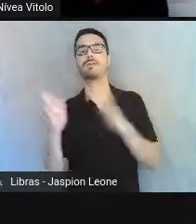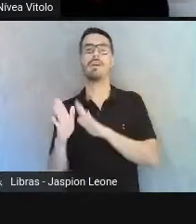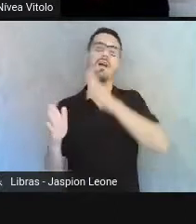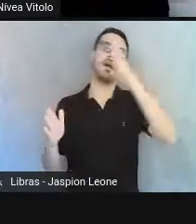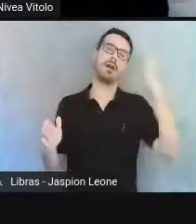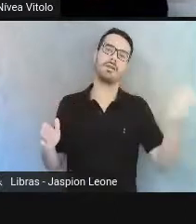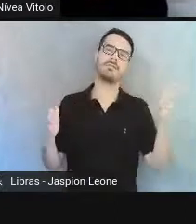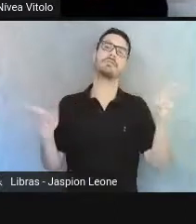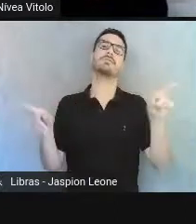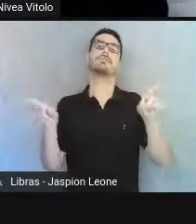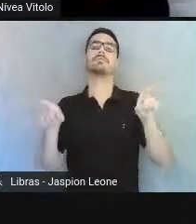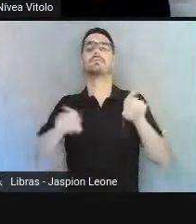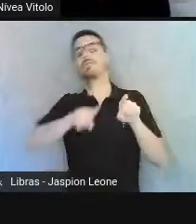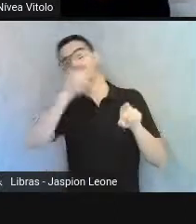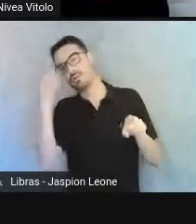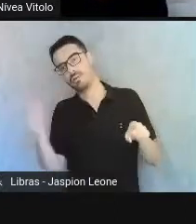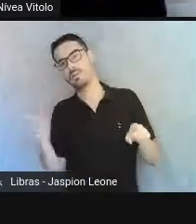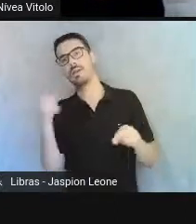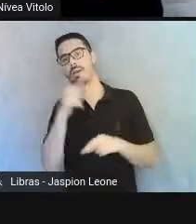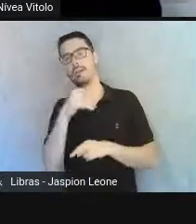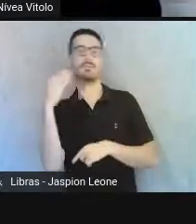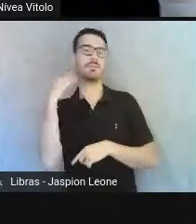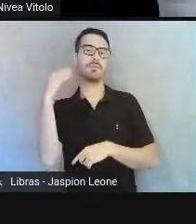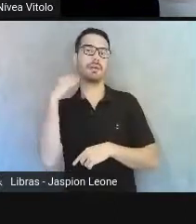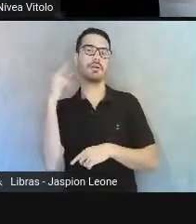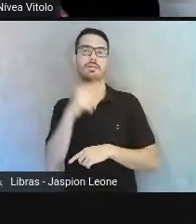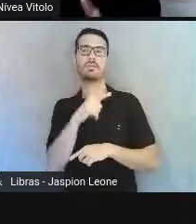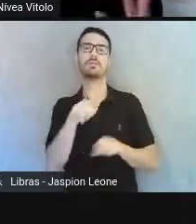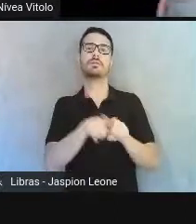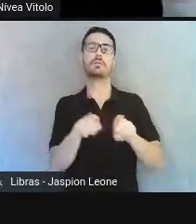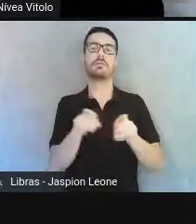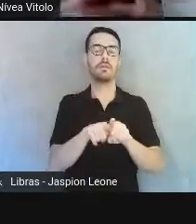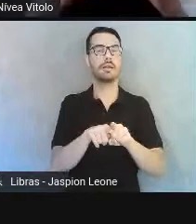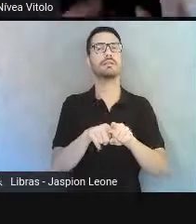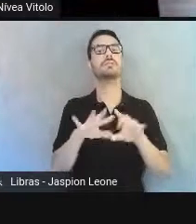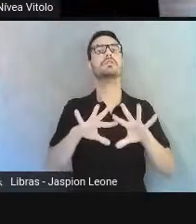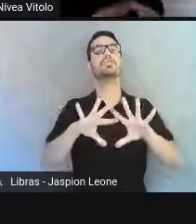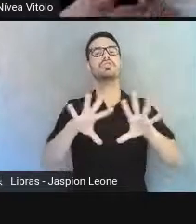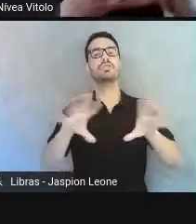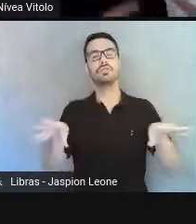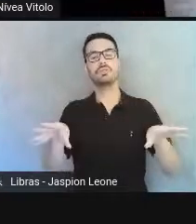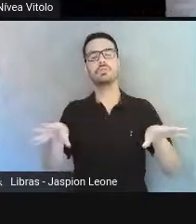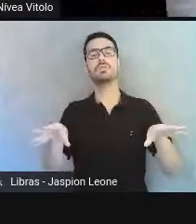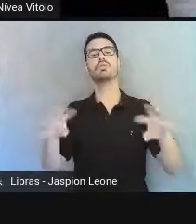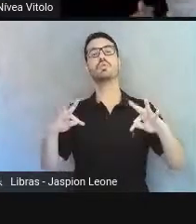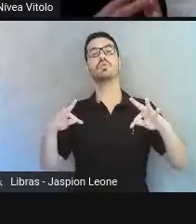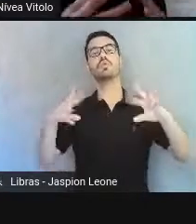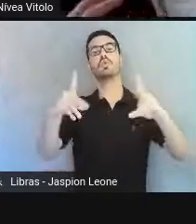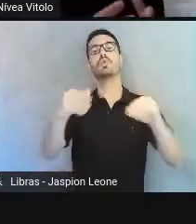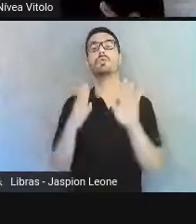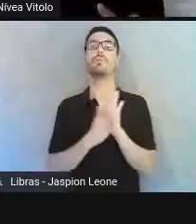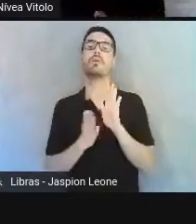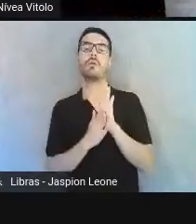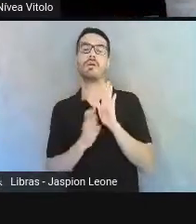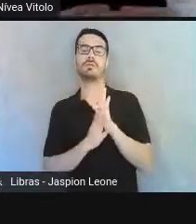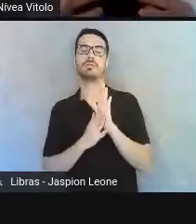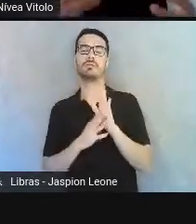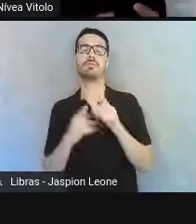parte do estudo. Esse banco de dados foi sujeito à classificação, né? Todas essas proposições, porque